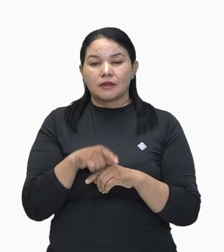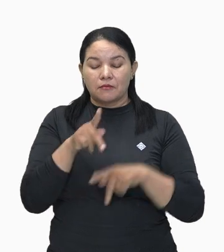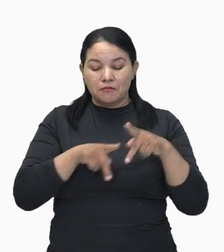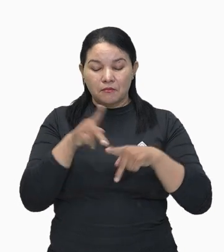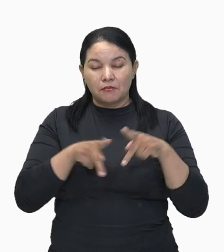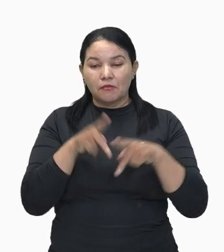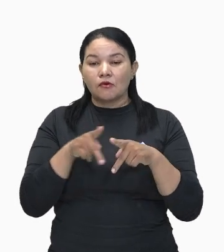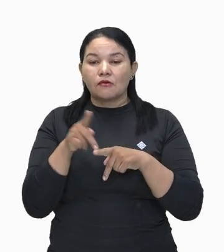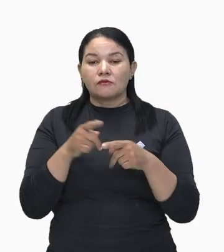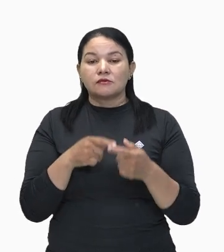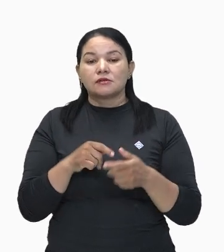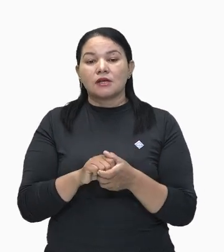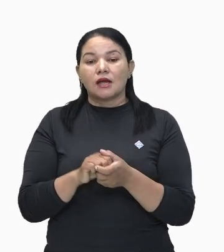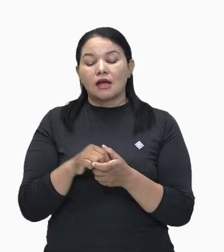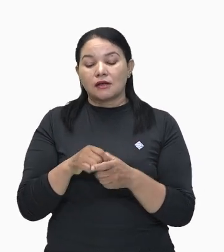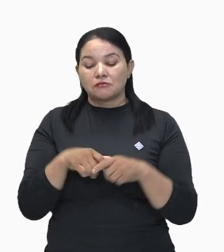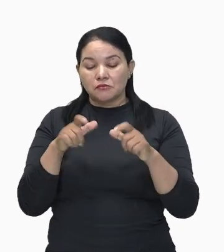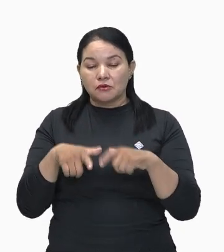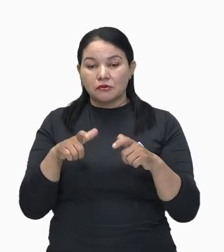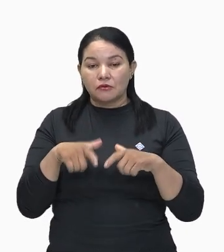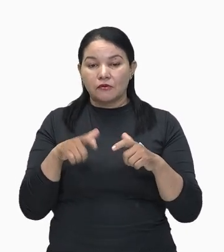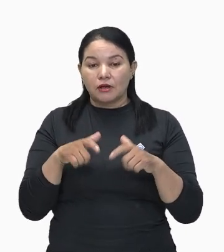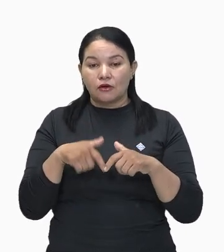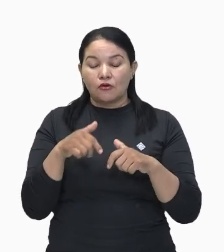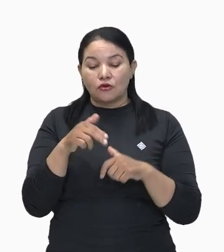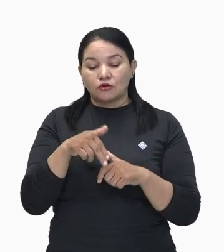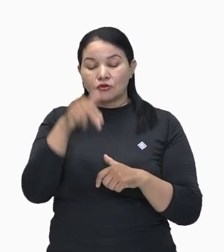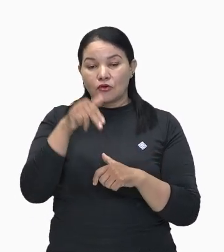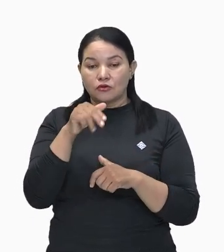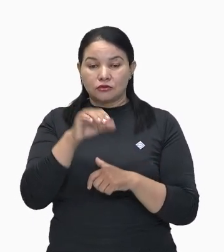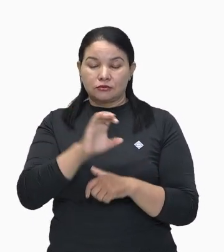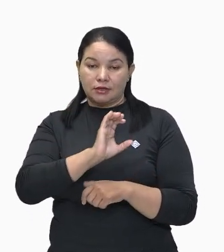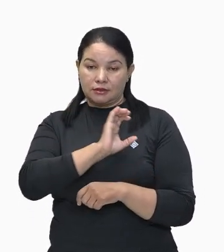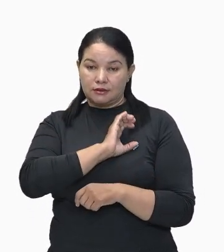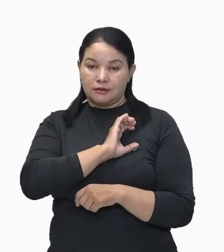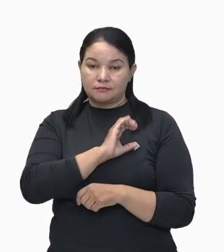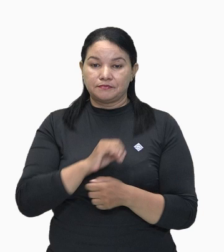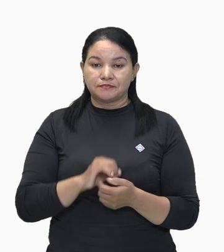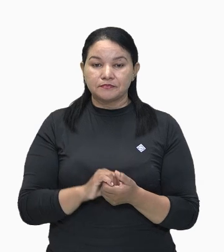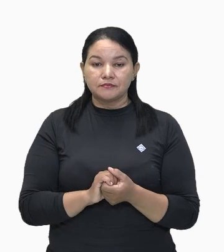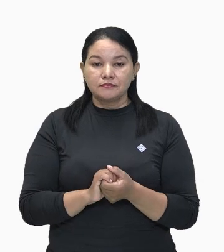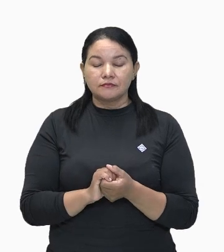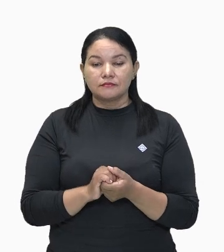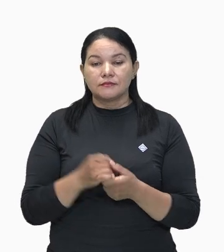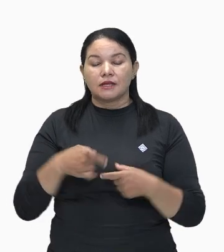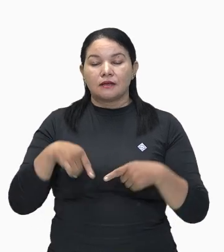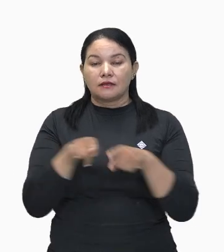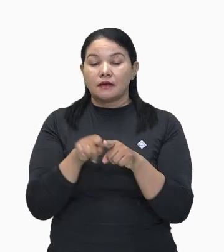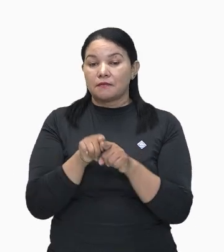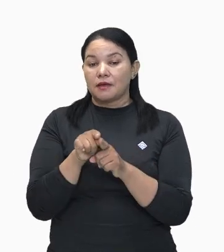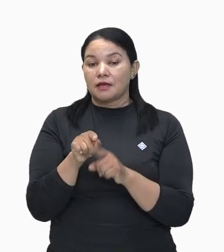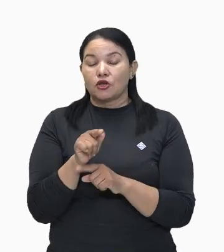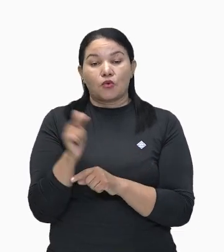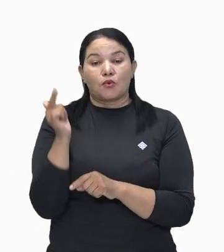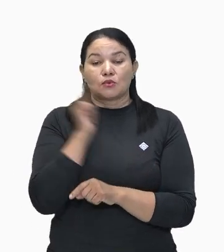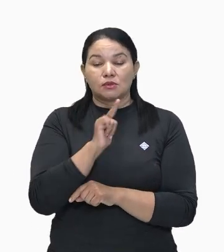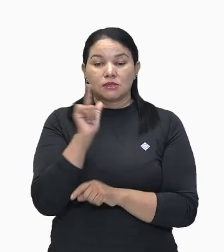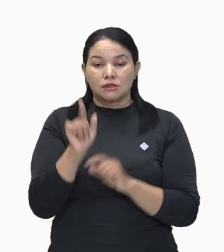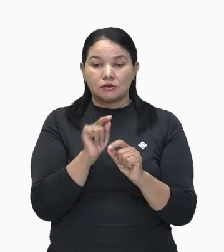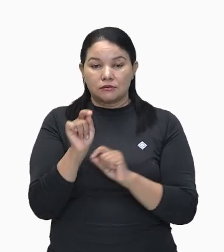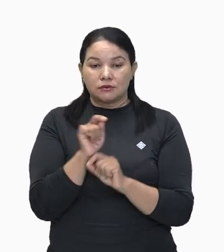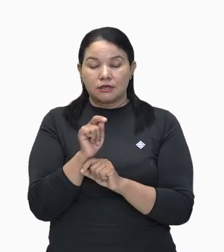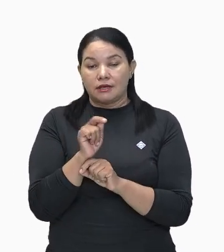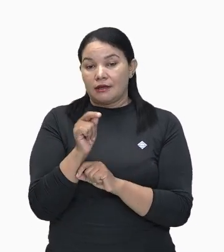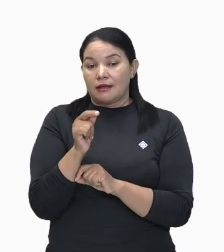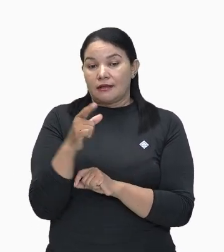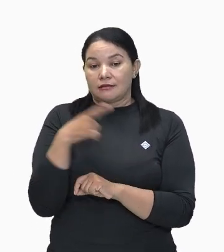esquimós, e eles vão estar localizados ali no norte do Canadá. E eles conseguiram, né, ter